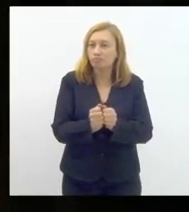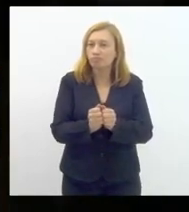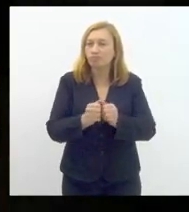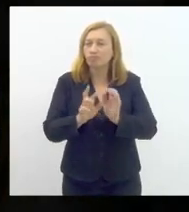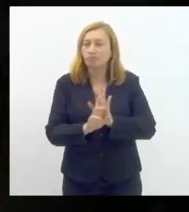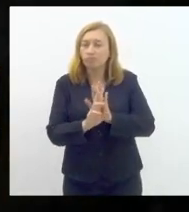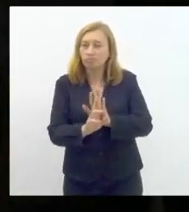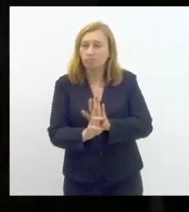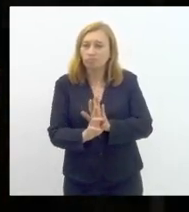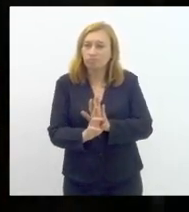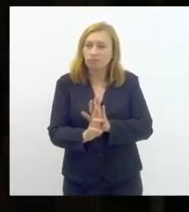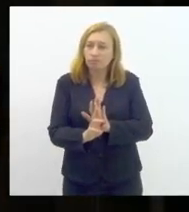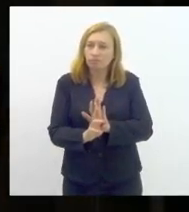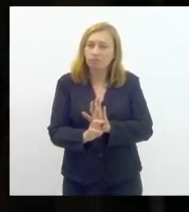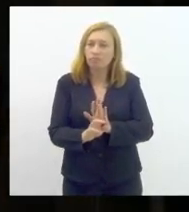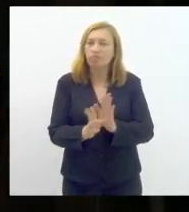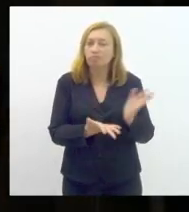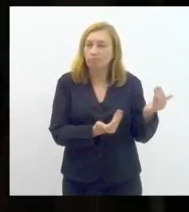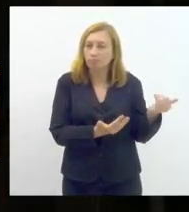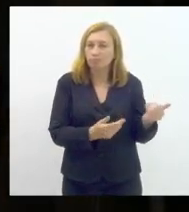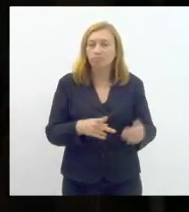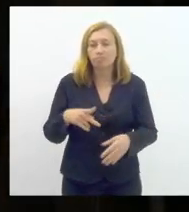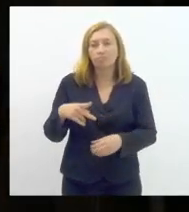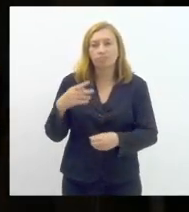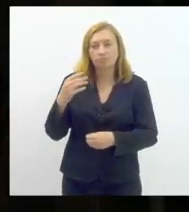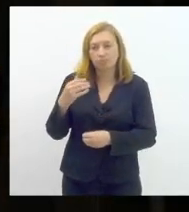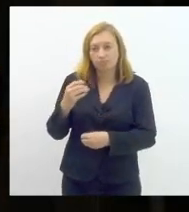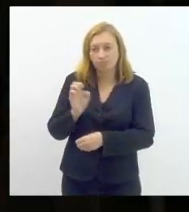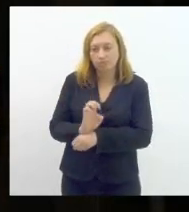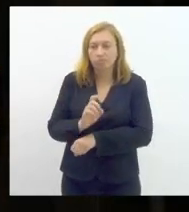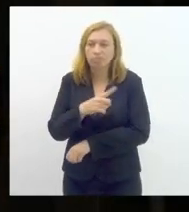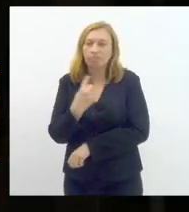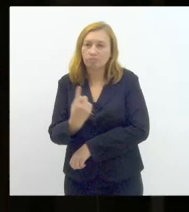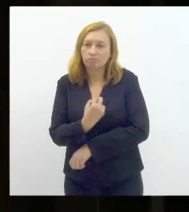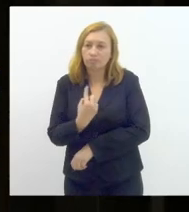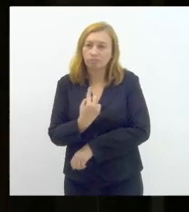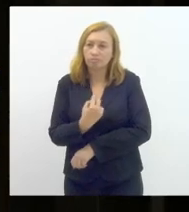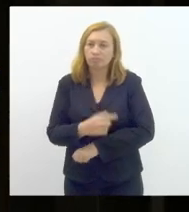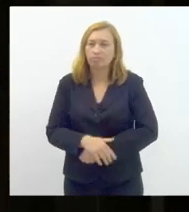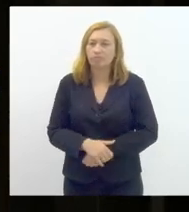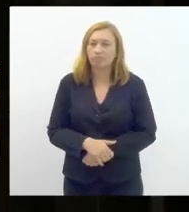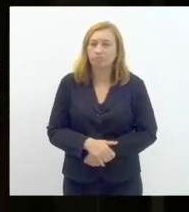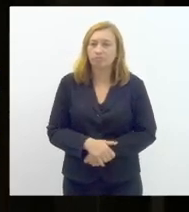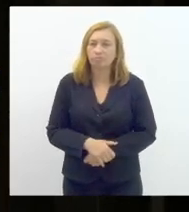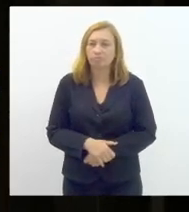a representação da juventude do nosso estado. E quero... Para concluir,